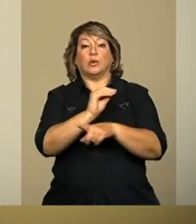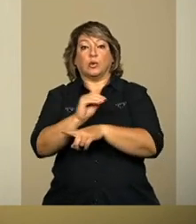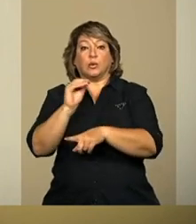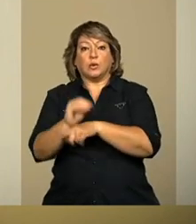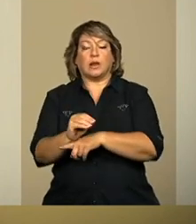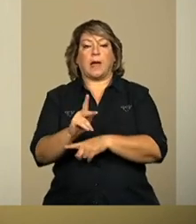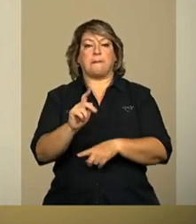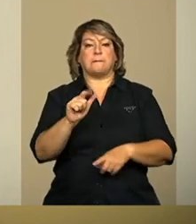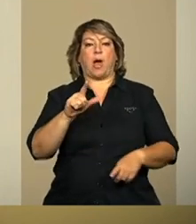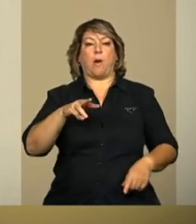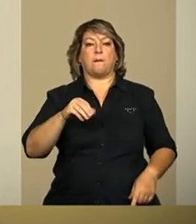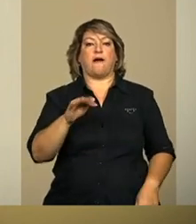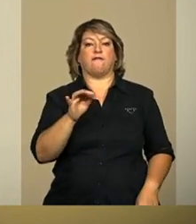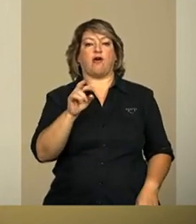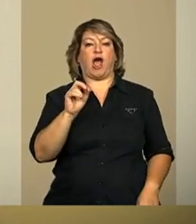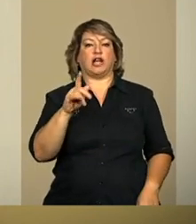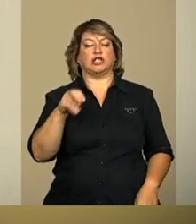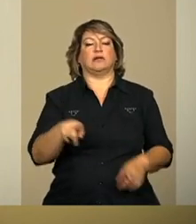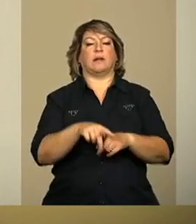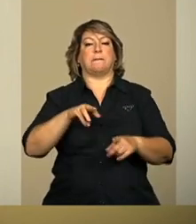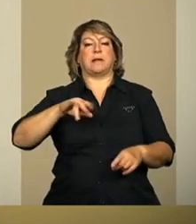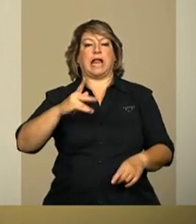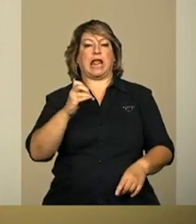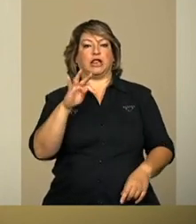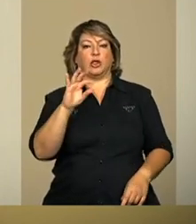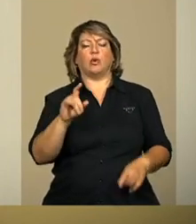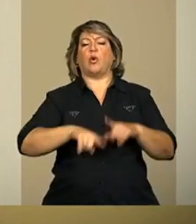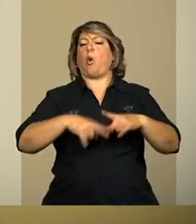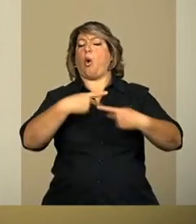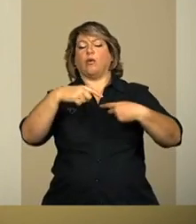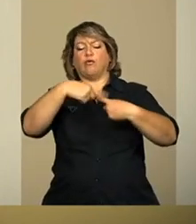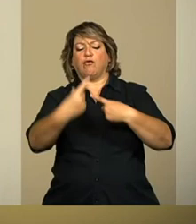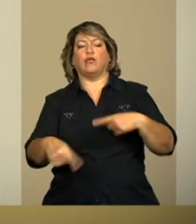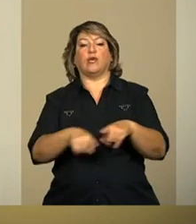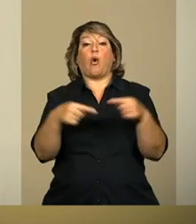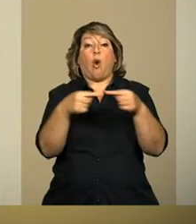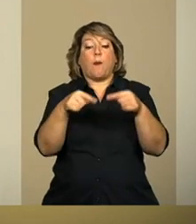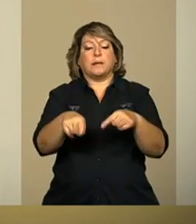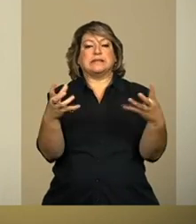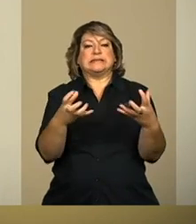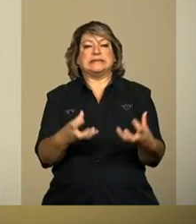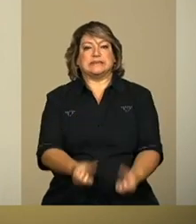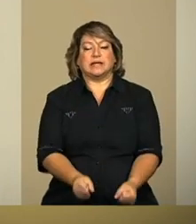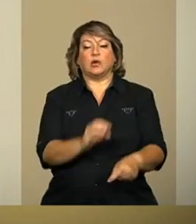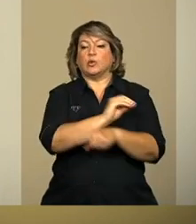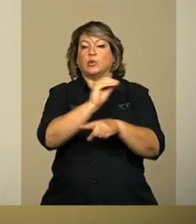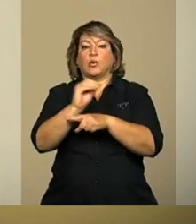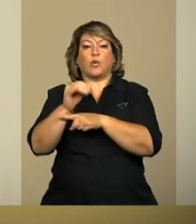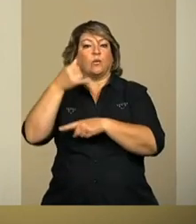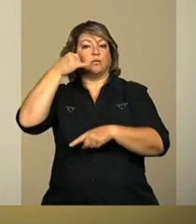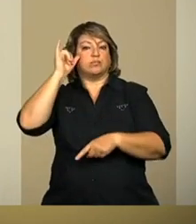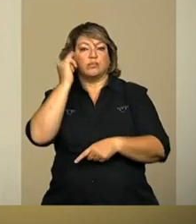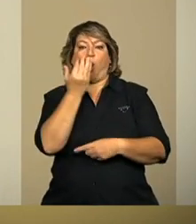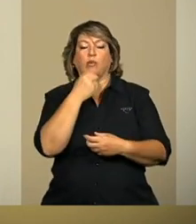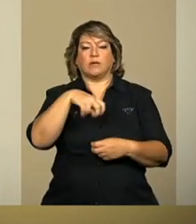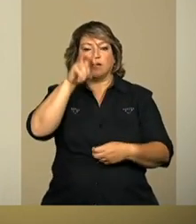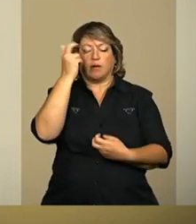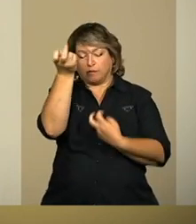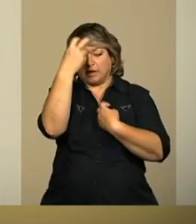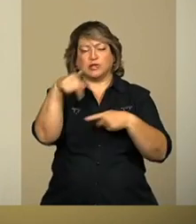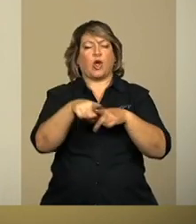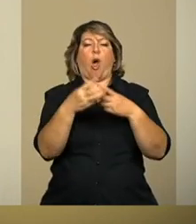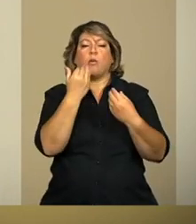Palma forrageira do milheto e de outras plantas adaptadas ao semiárido que alimenta os rebanhos e podem ser